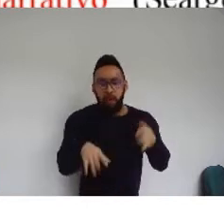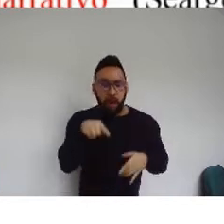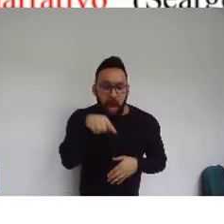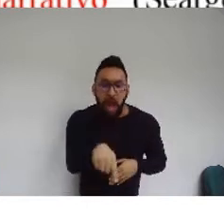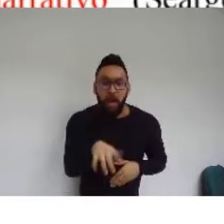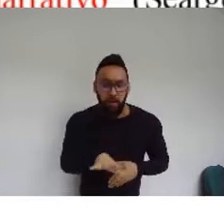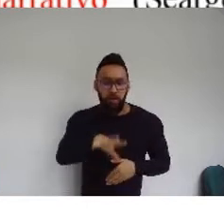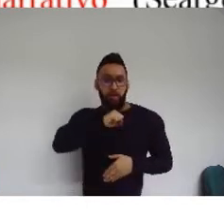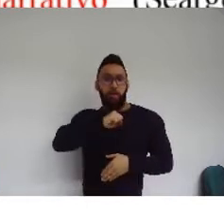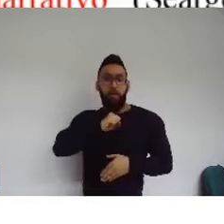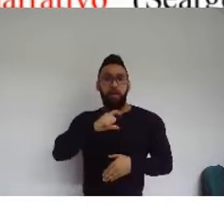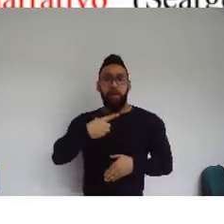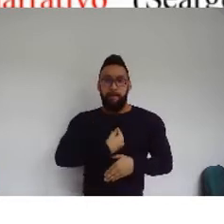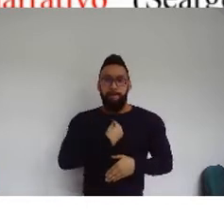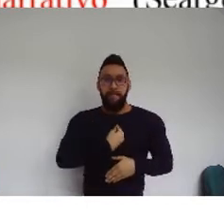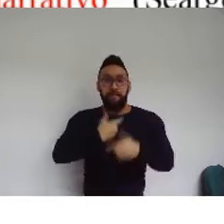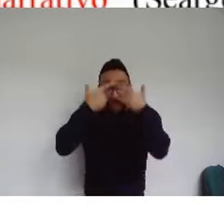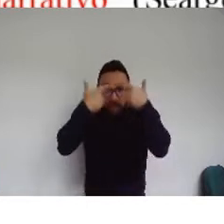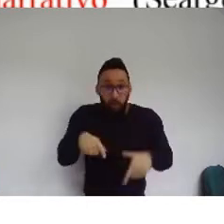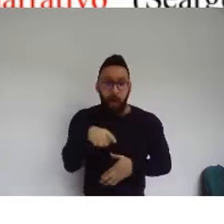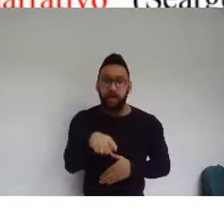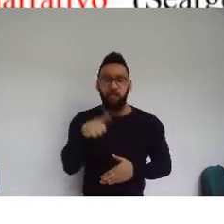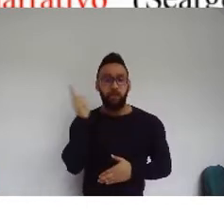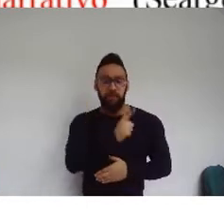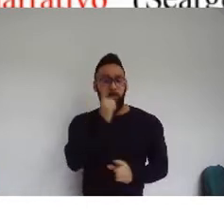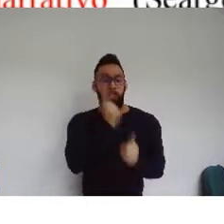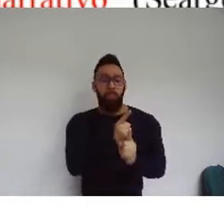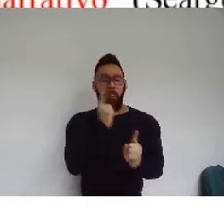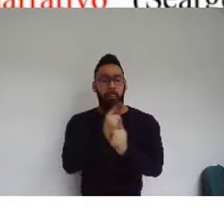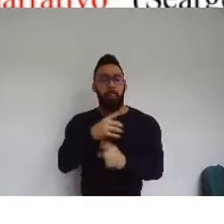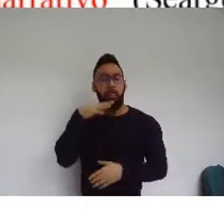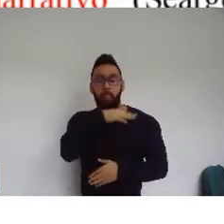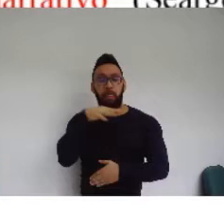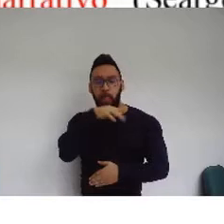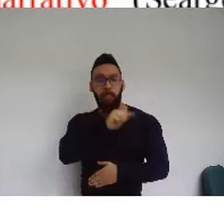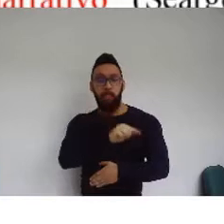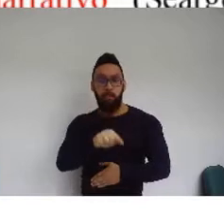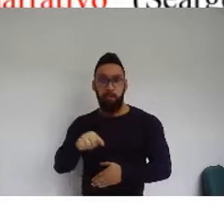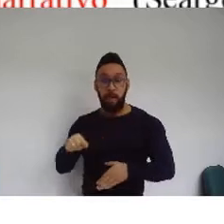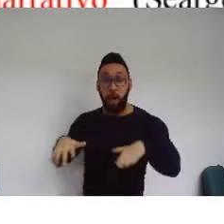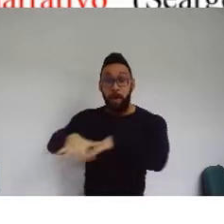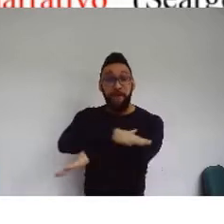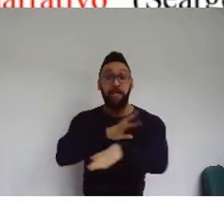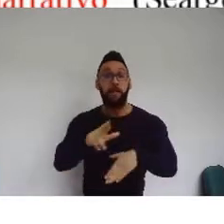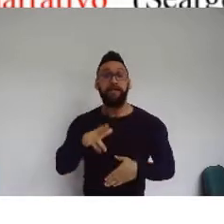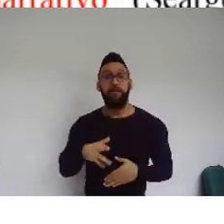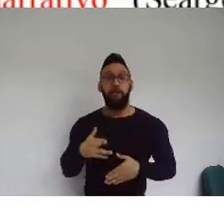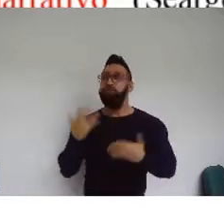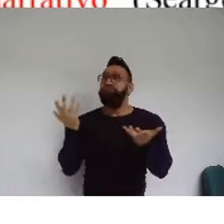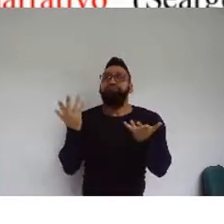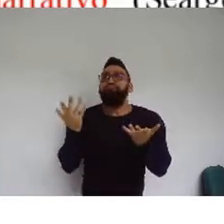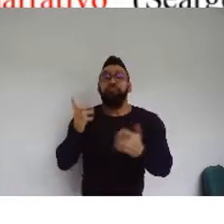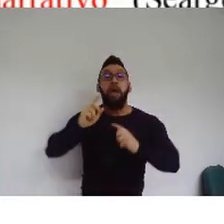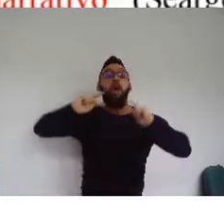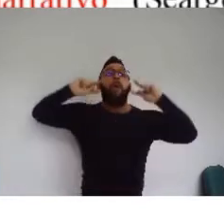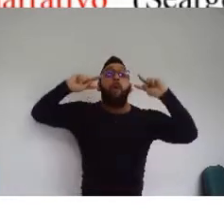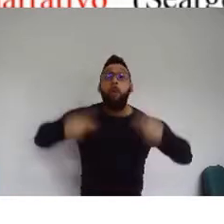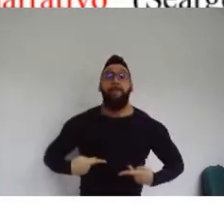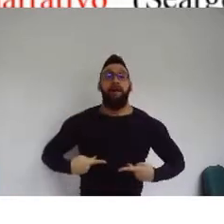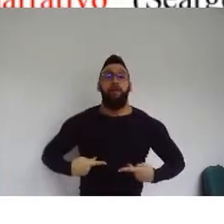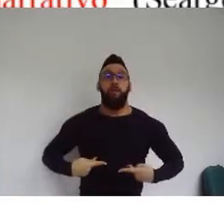estudar. Posteriormente, eu vou conversar uma entrevista etnográfica no campo, com